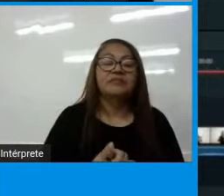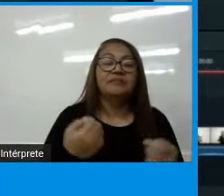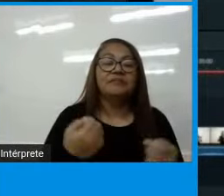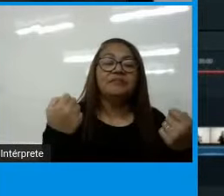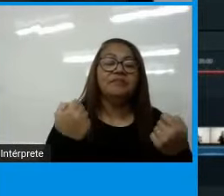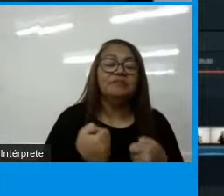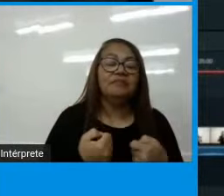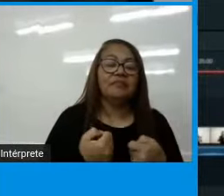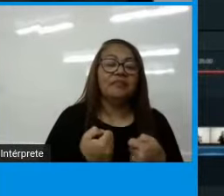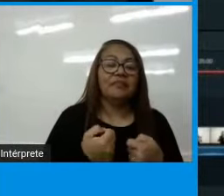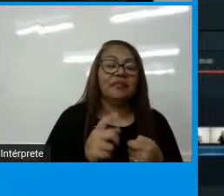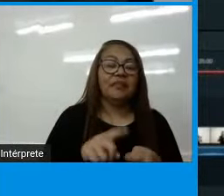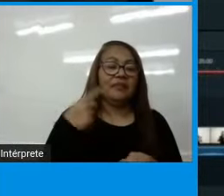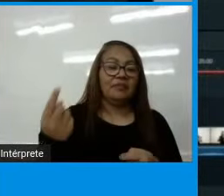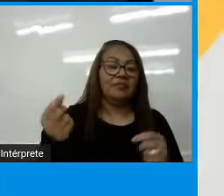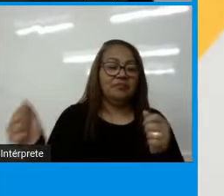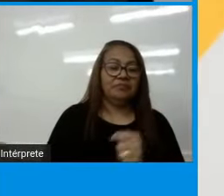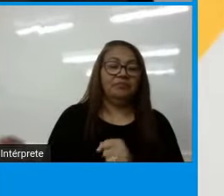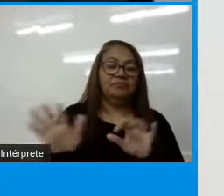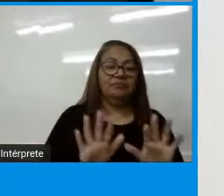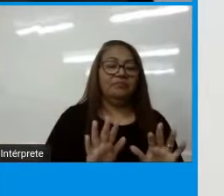a próxima.